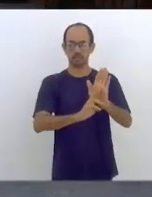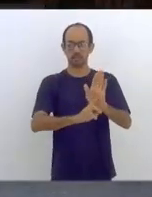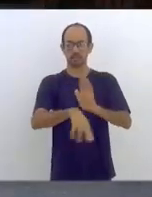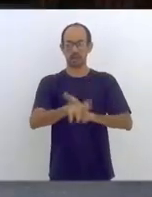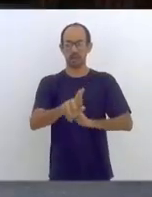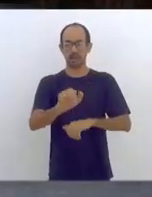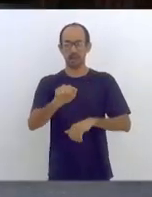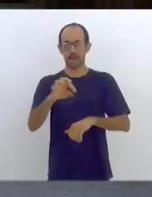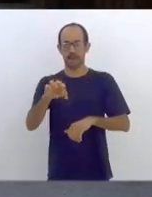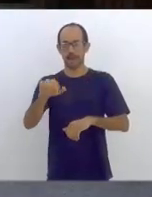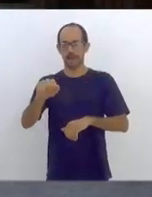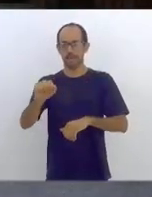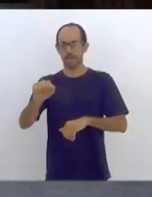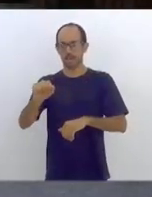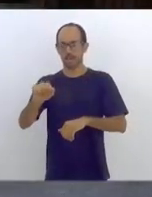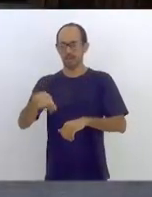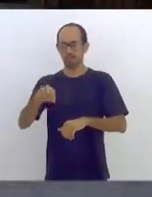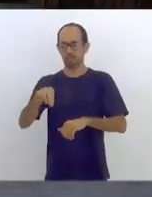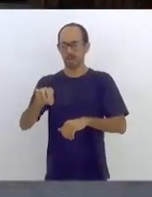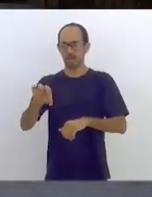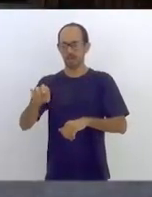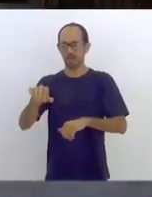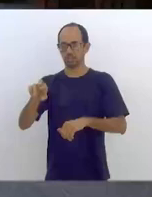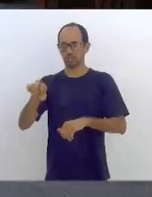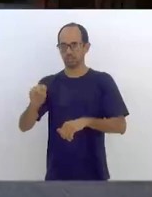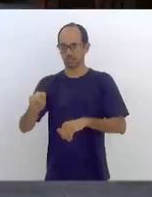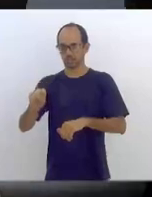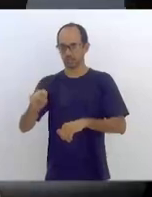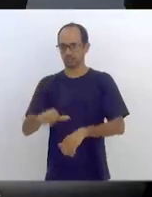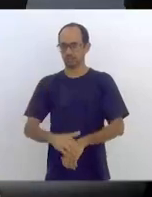Martins de Freitas.